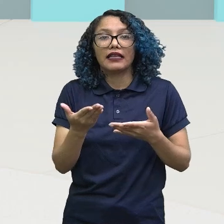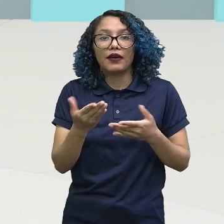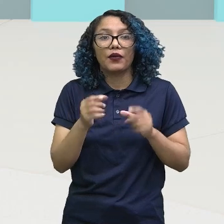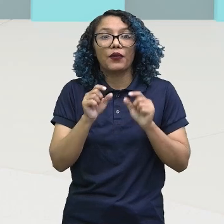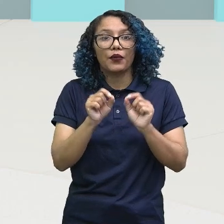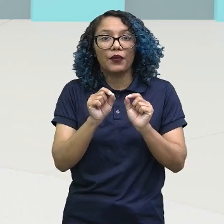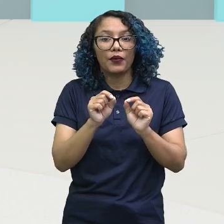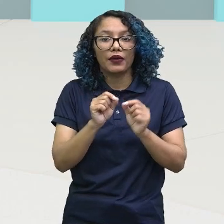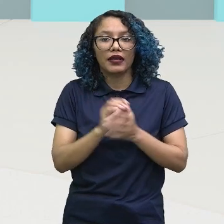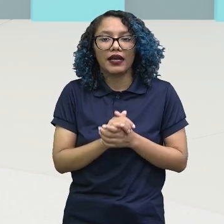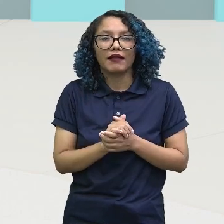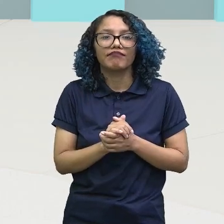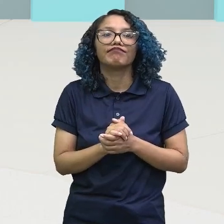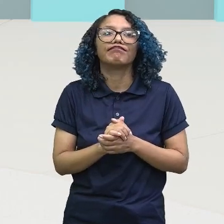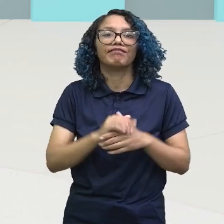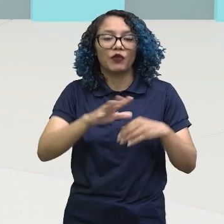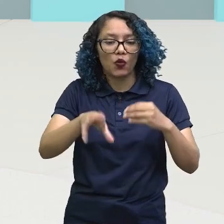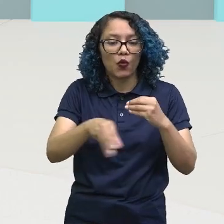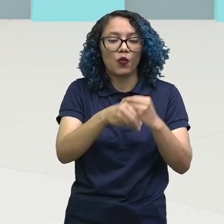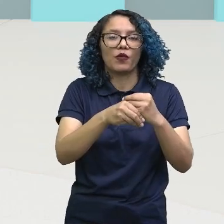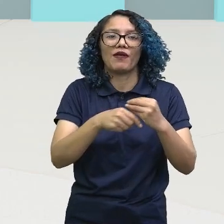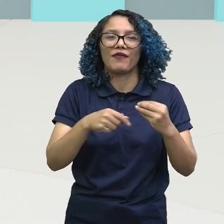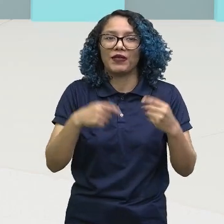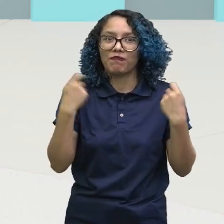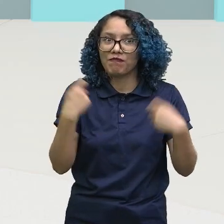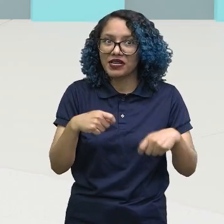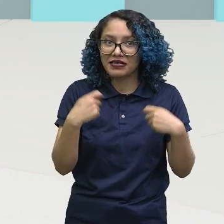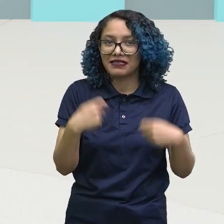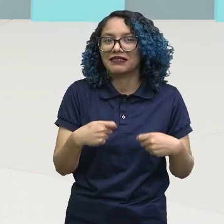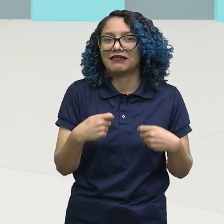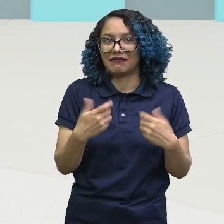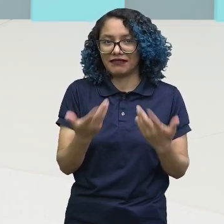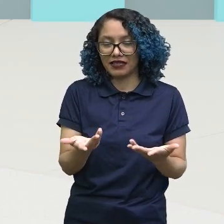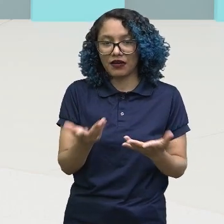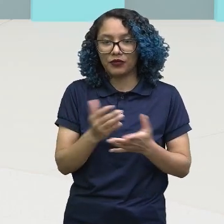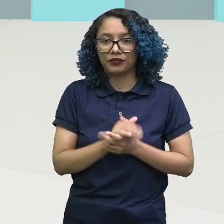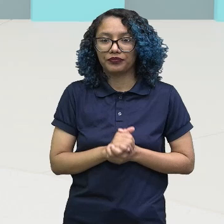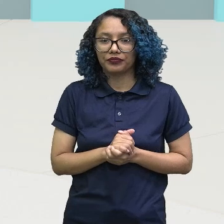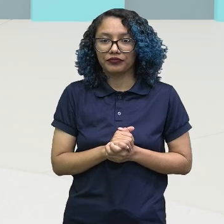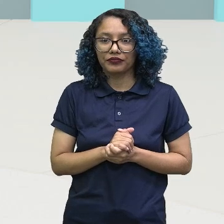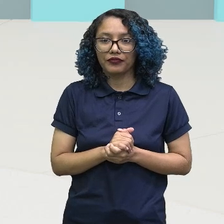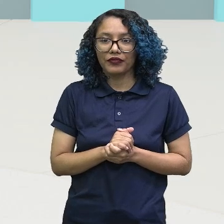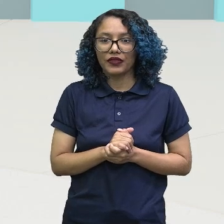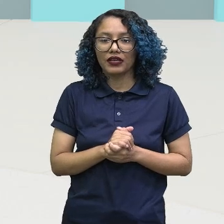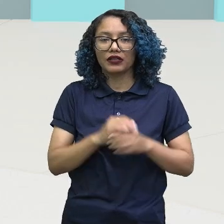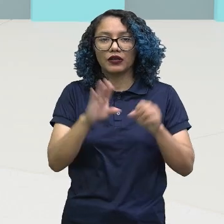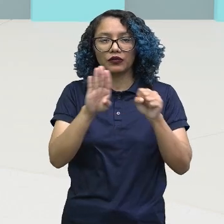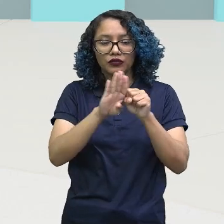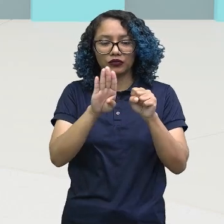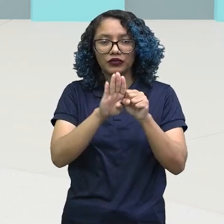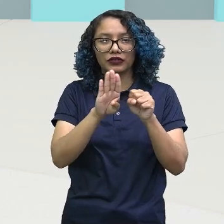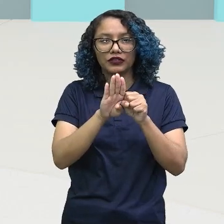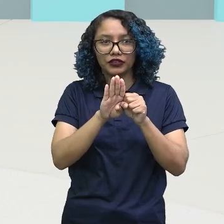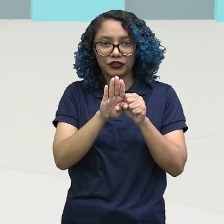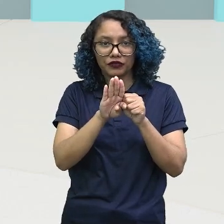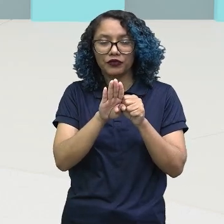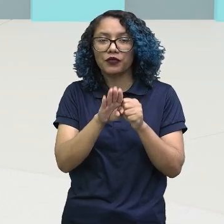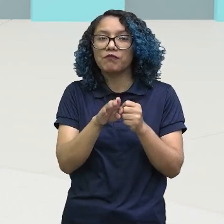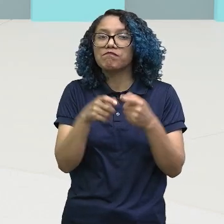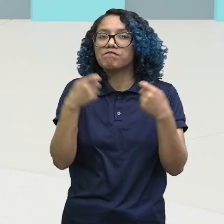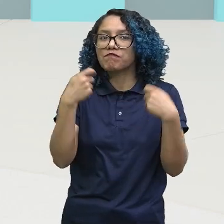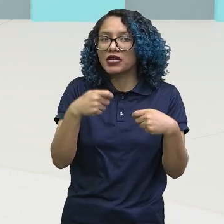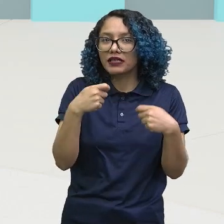de exigir um complemento. É a partir dessa ideia de que o substantivo exige um complemento que a gente vai ter